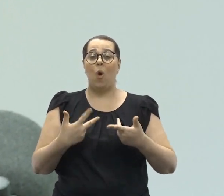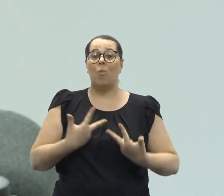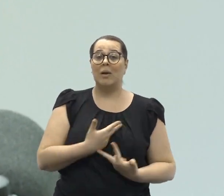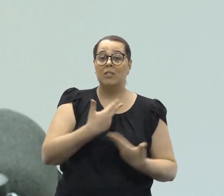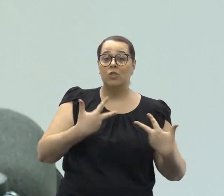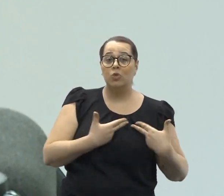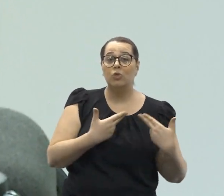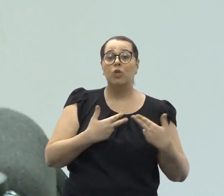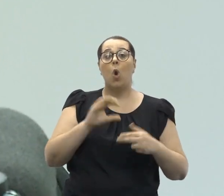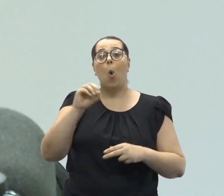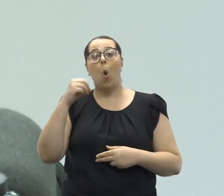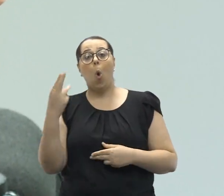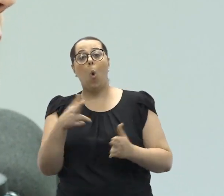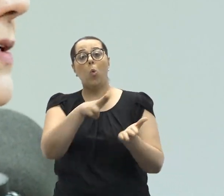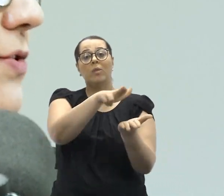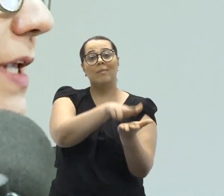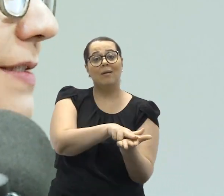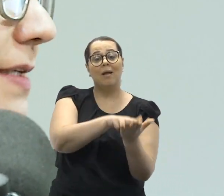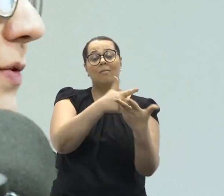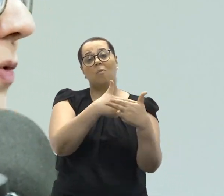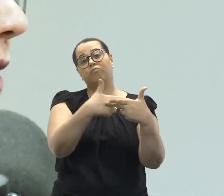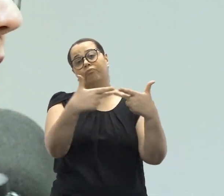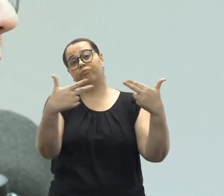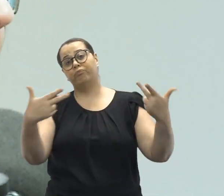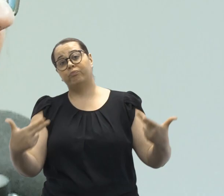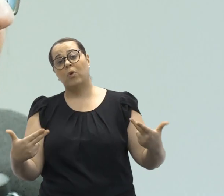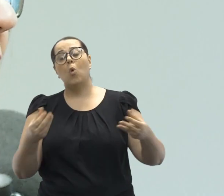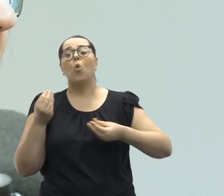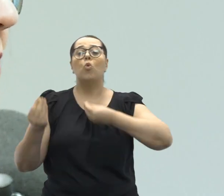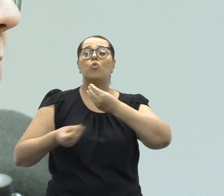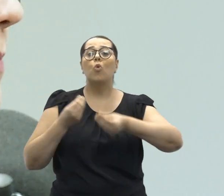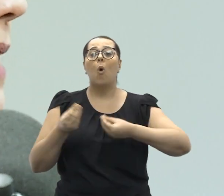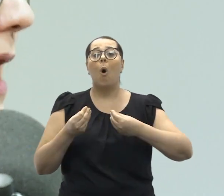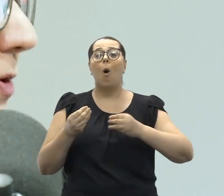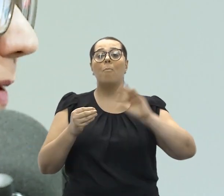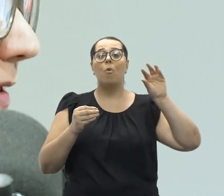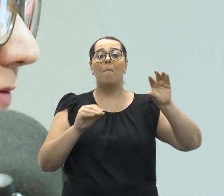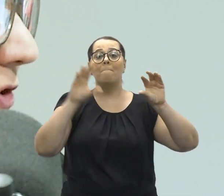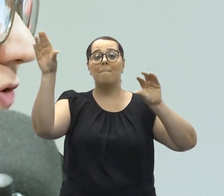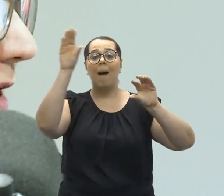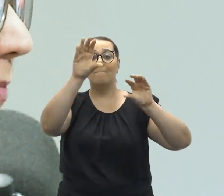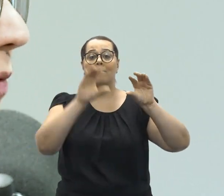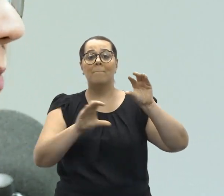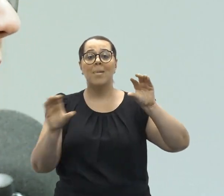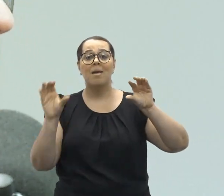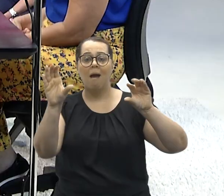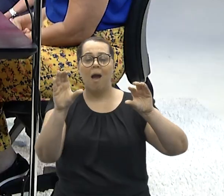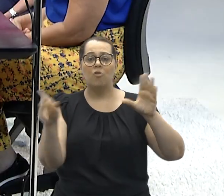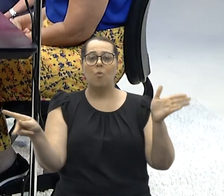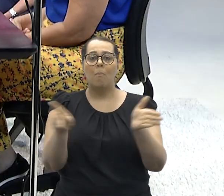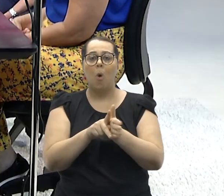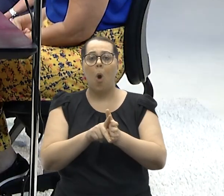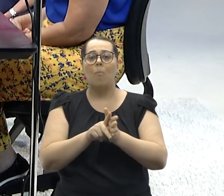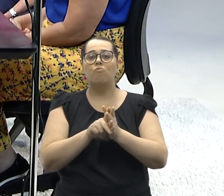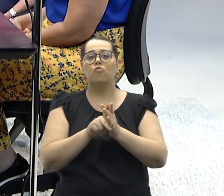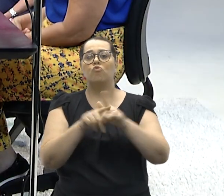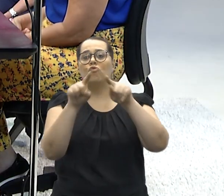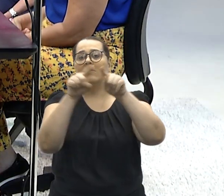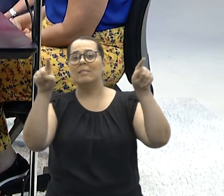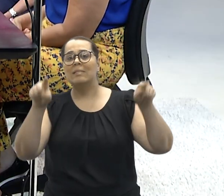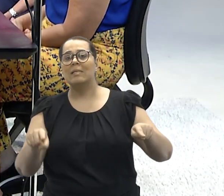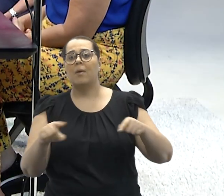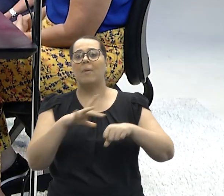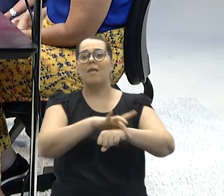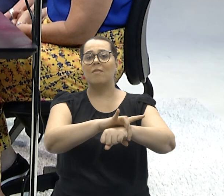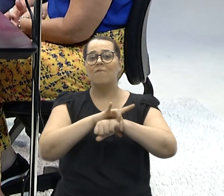enfim, uma internação. Como é que isso tem sido mapeado pela Defensoria Pública? Como é que vocês têm